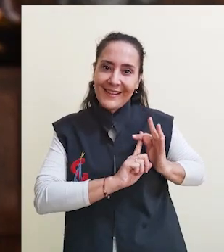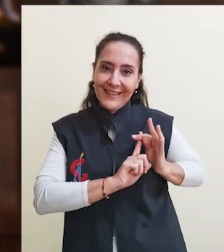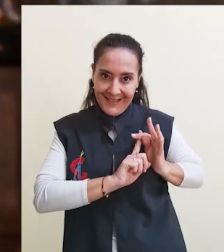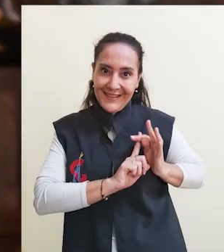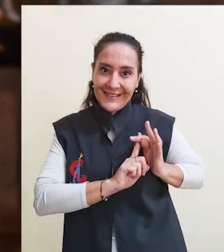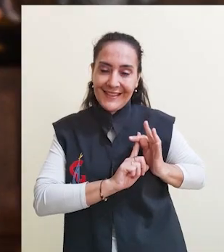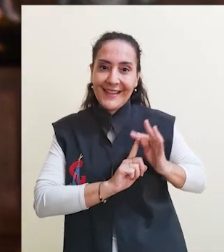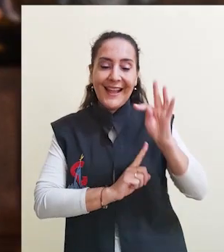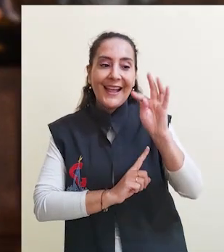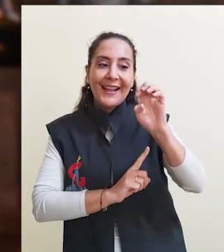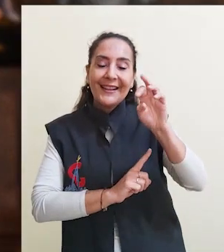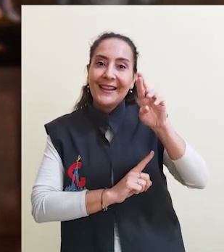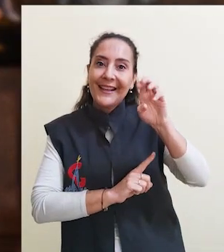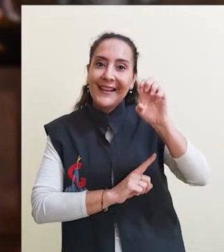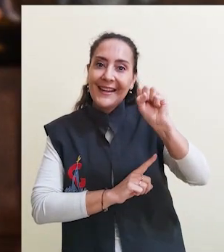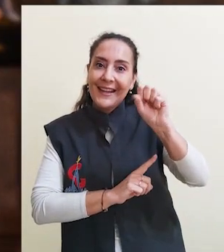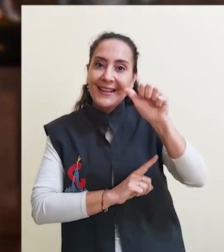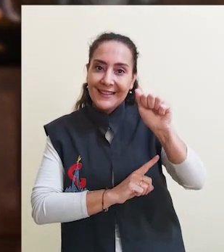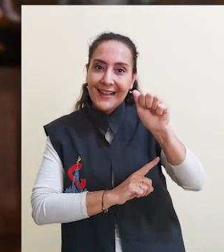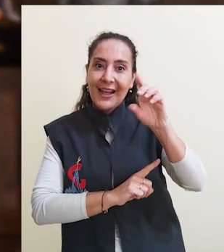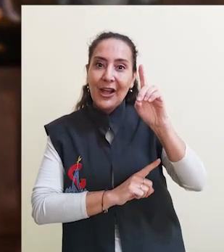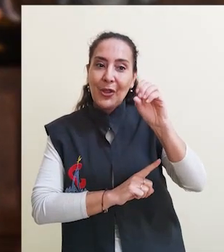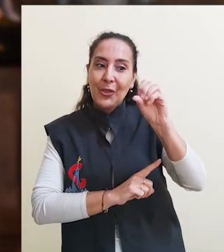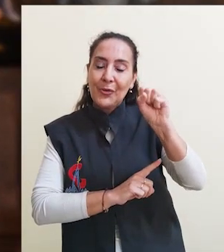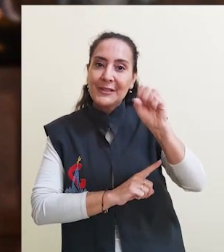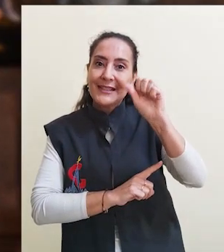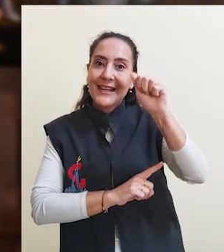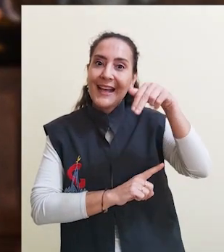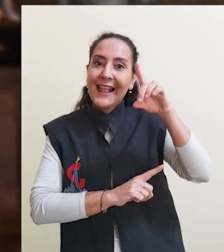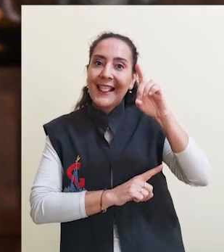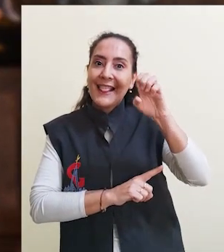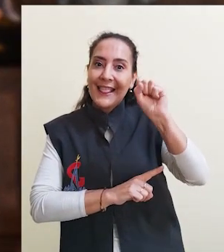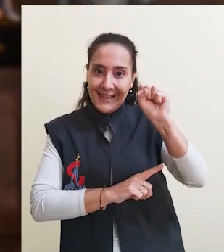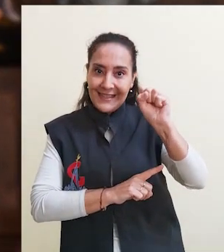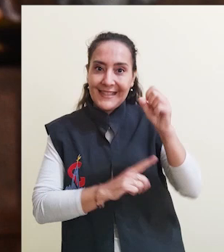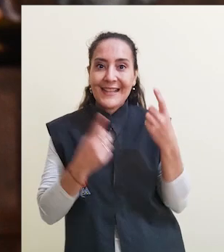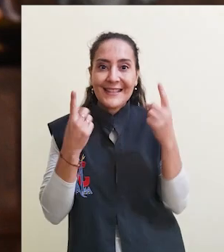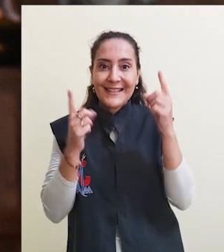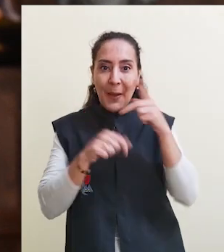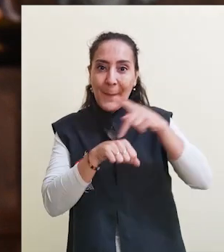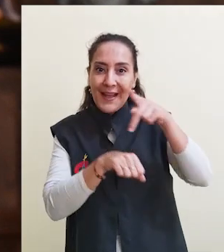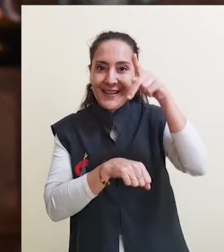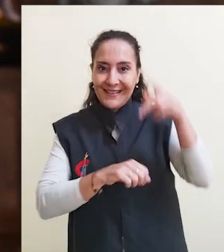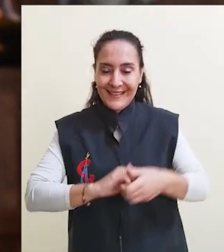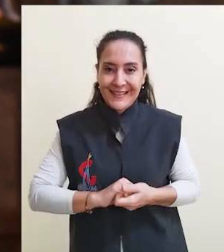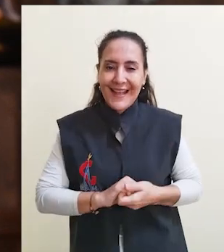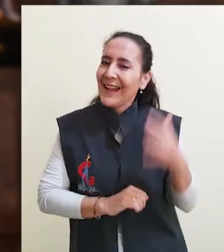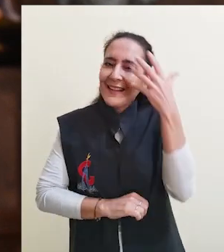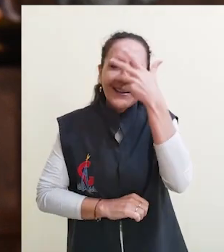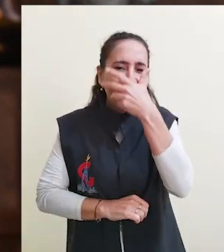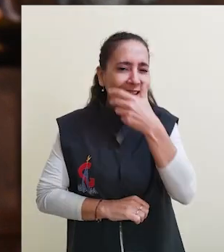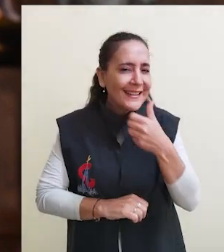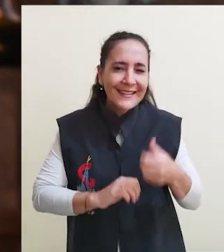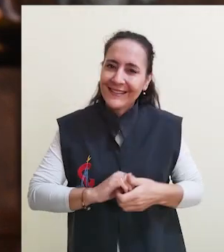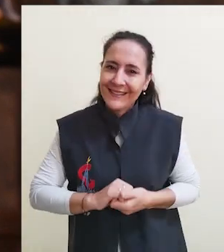dos Andes, uma santa chilena, carmelita, do século passado, de uma história belíssima. Tem bastante coisa na internet sobre ela para